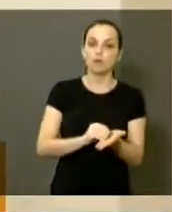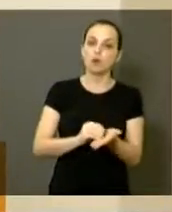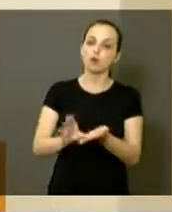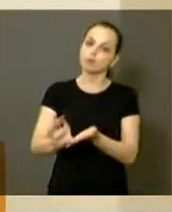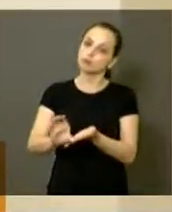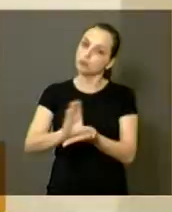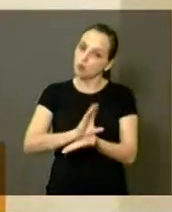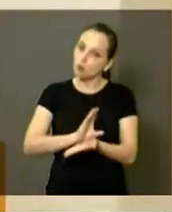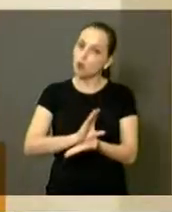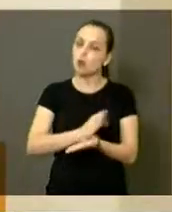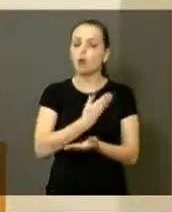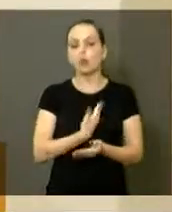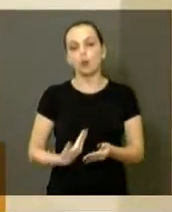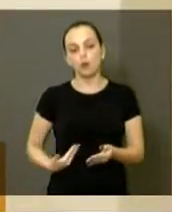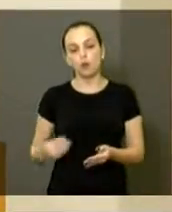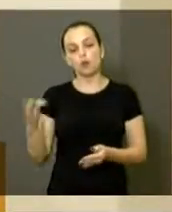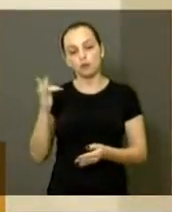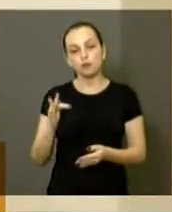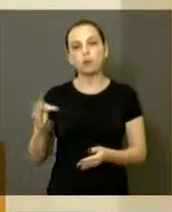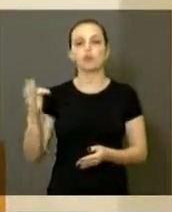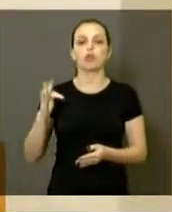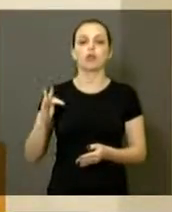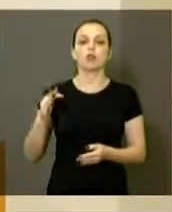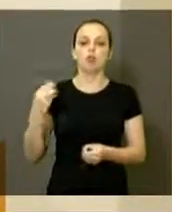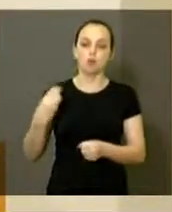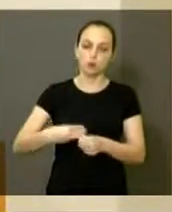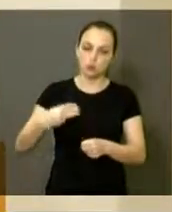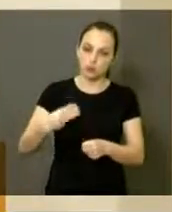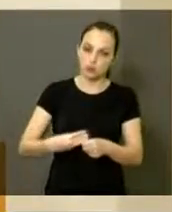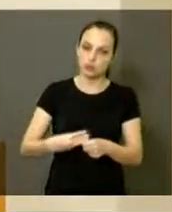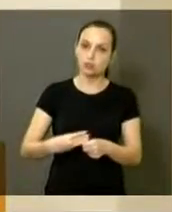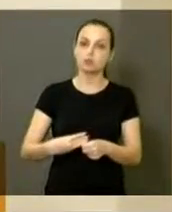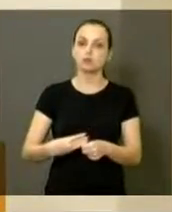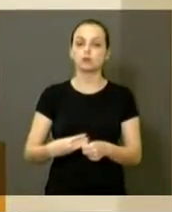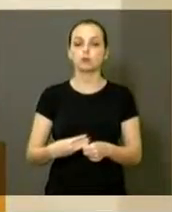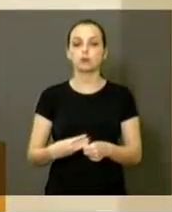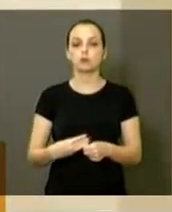dos governos para os municípios, o que deveria ser muito mais.